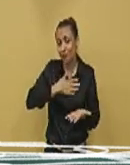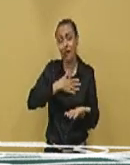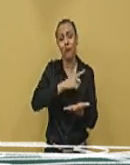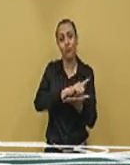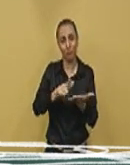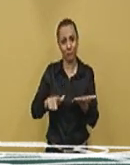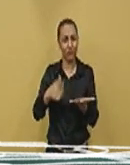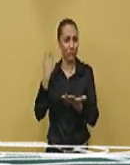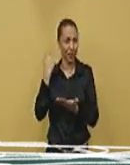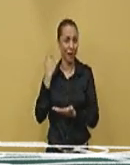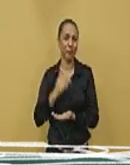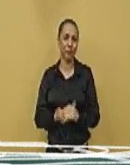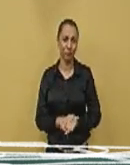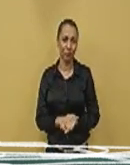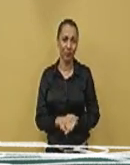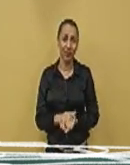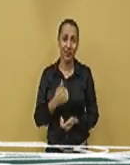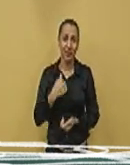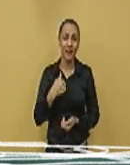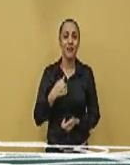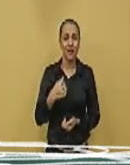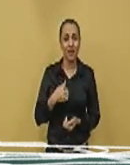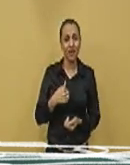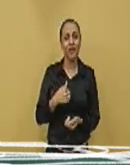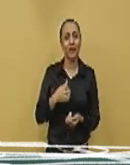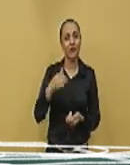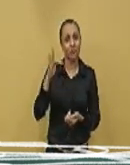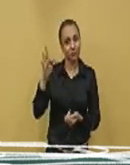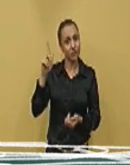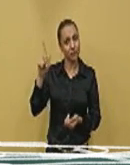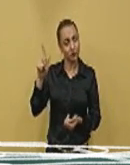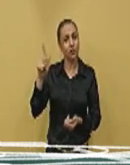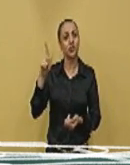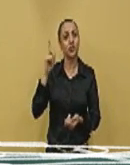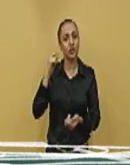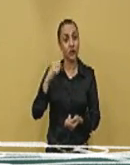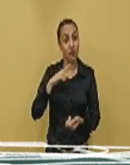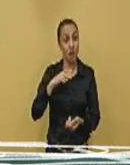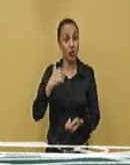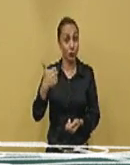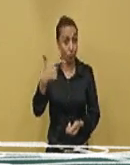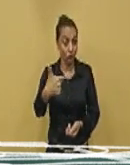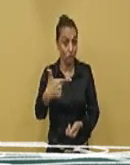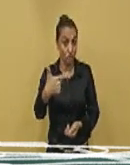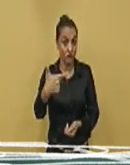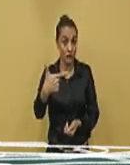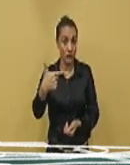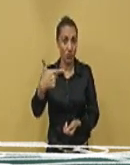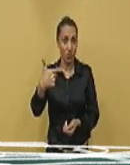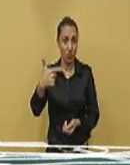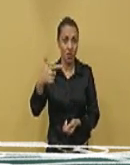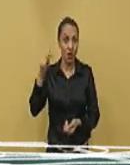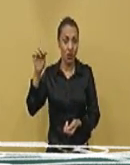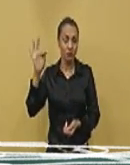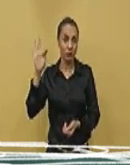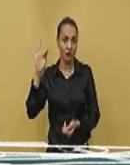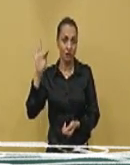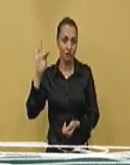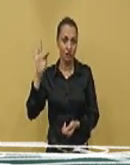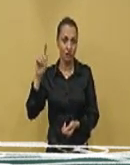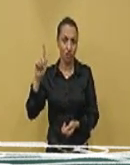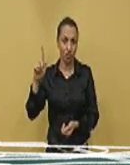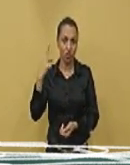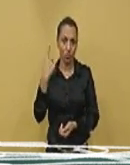aquela. E nós mantivemos essas FGs. Então, são 12 FGs, um dos vice-diretores.